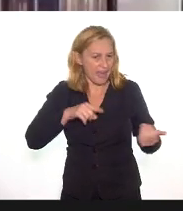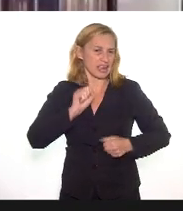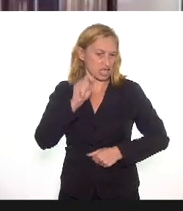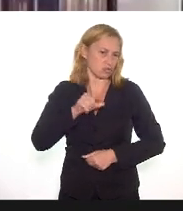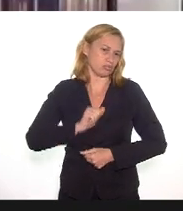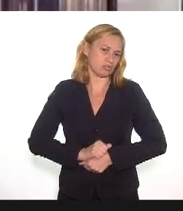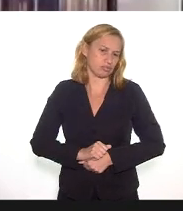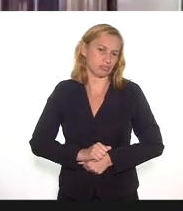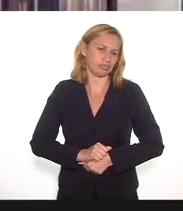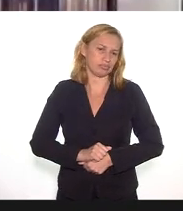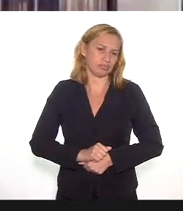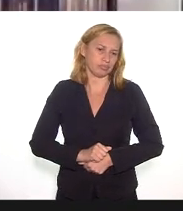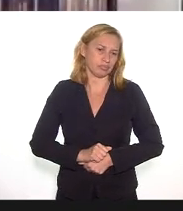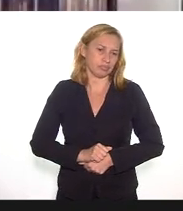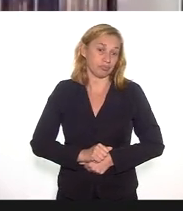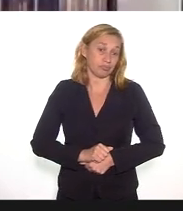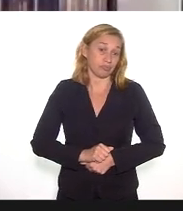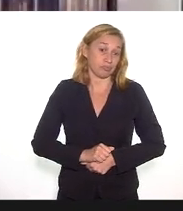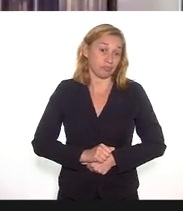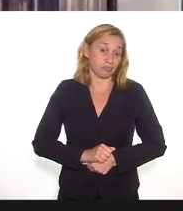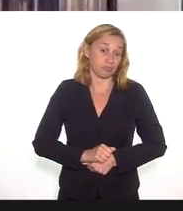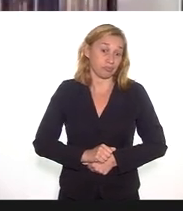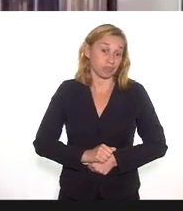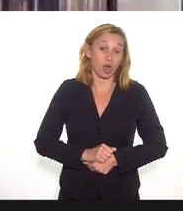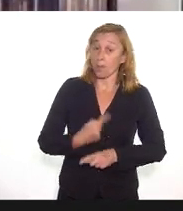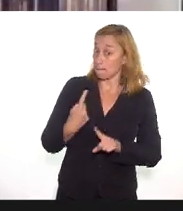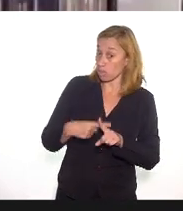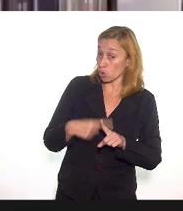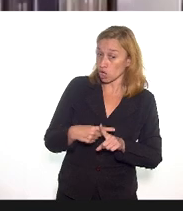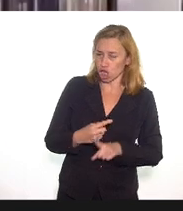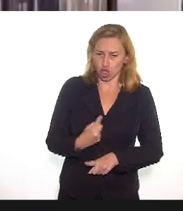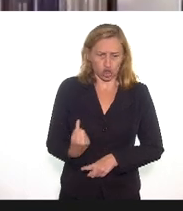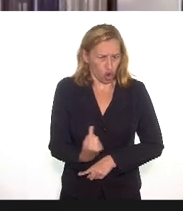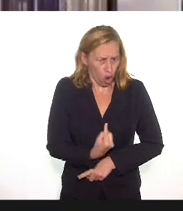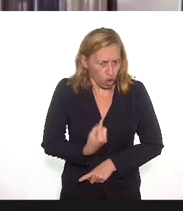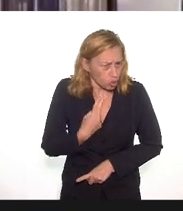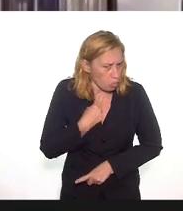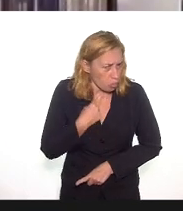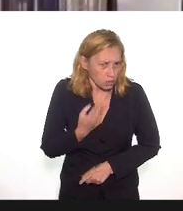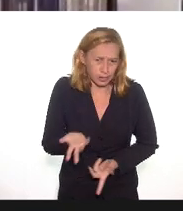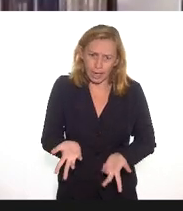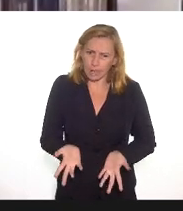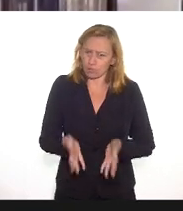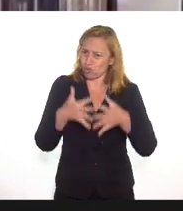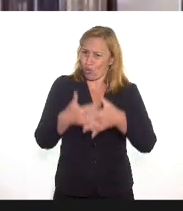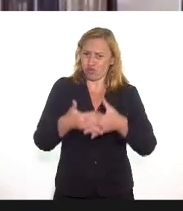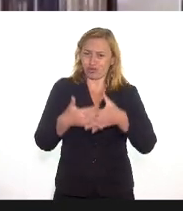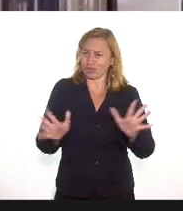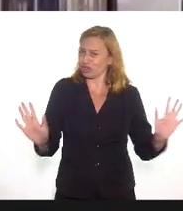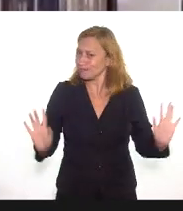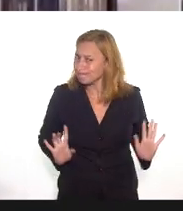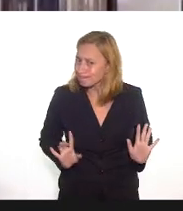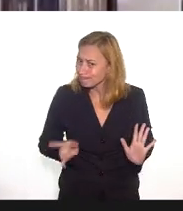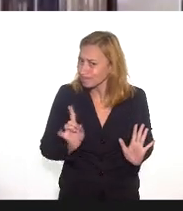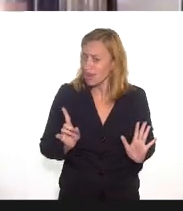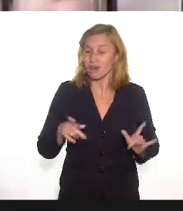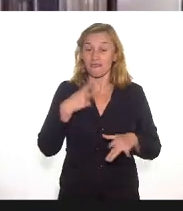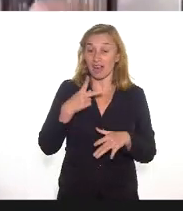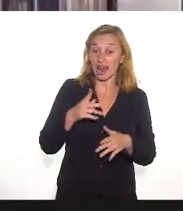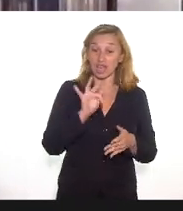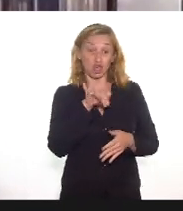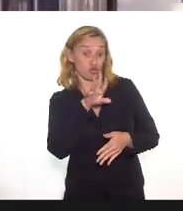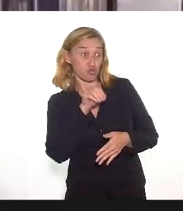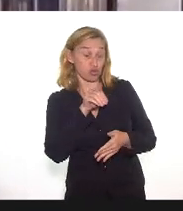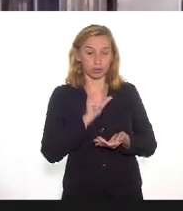isto. Não é? Porque nós não podemos fazer nenhuma confusão de dizer que o